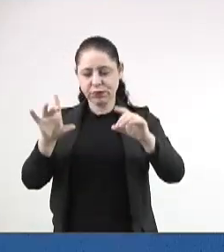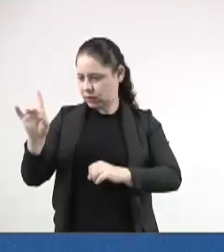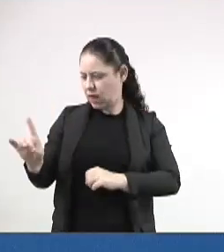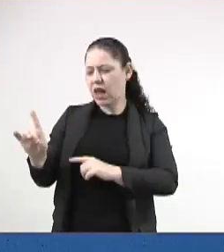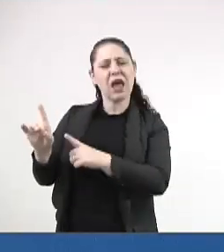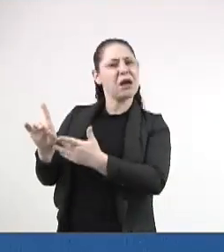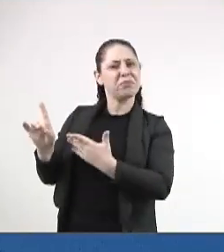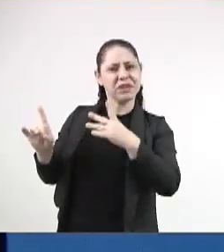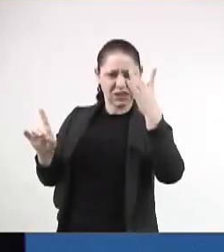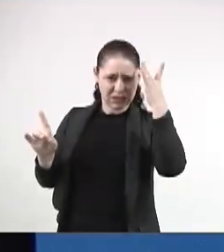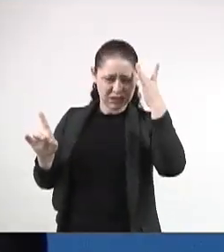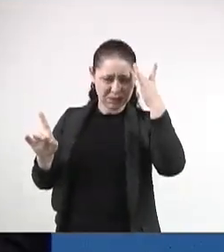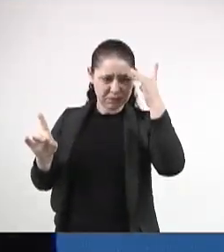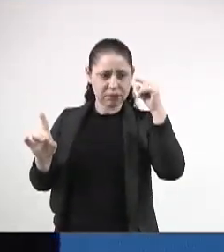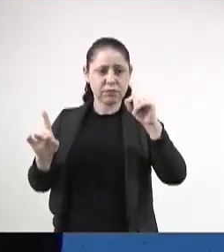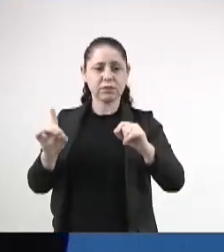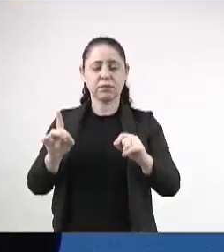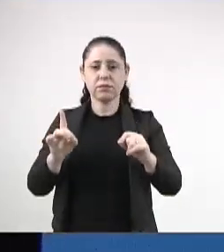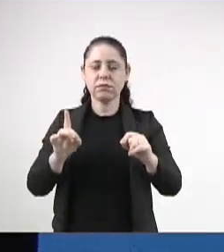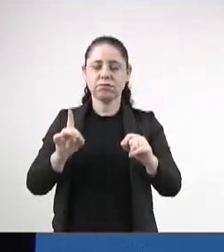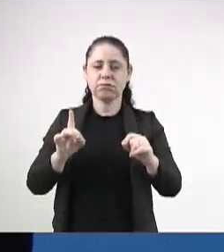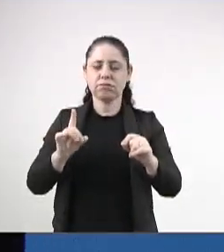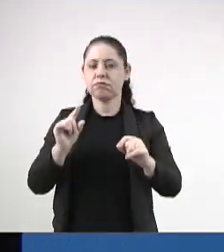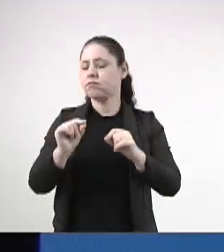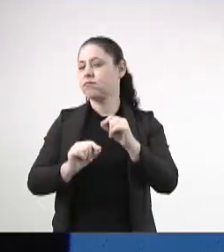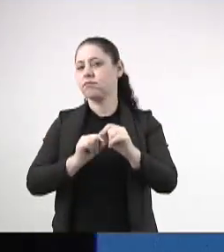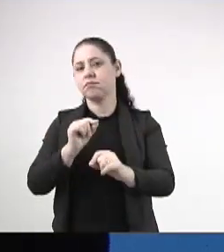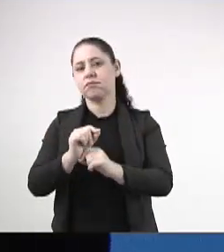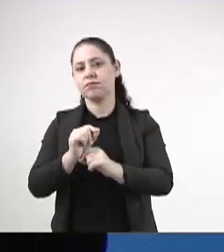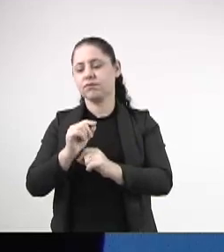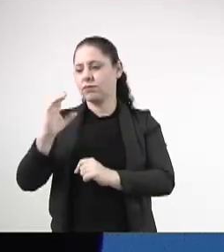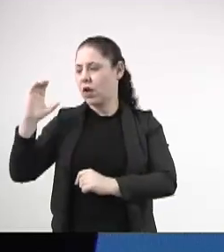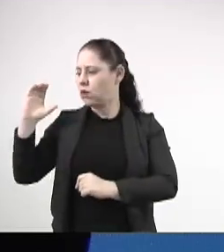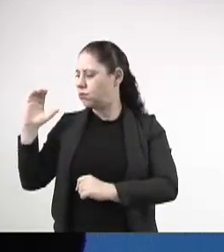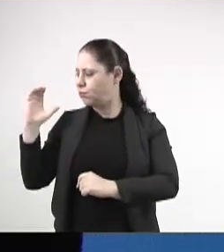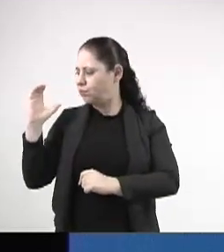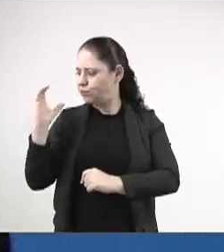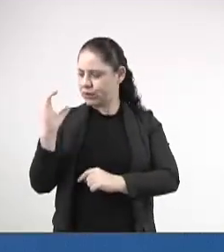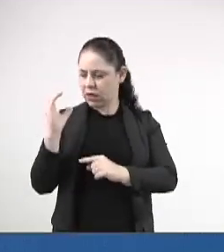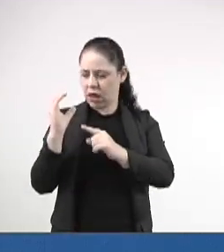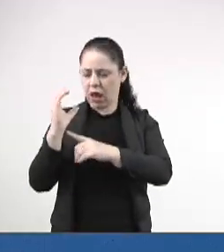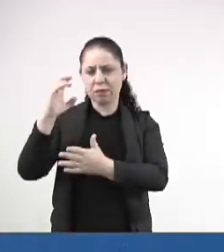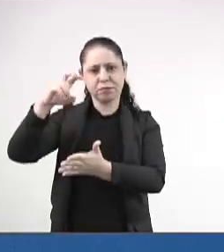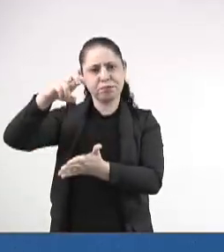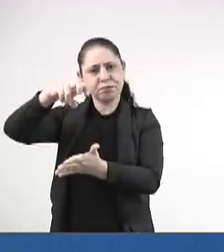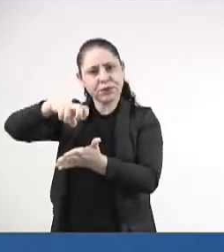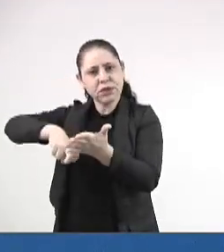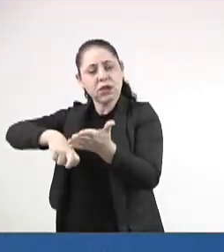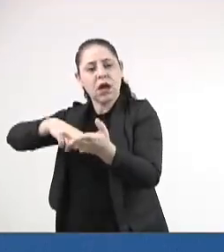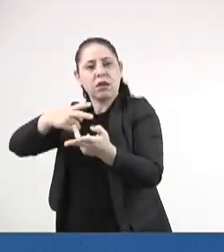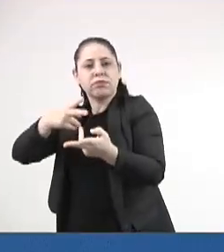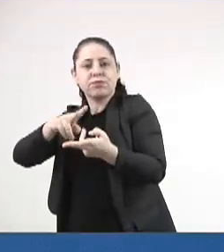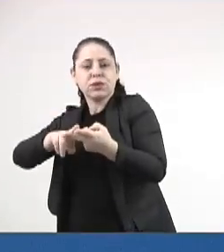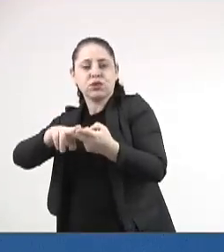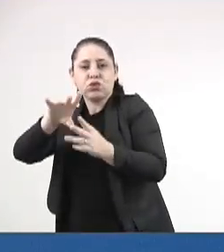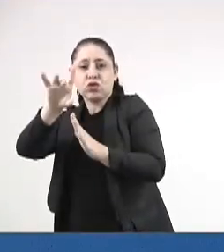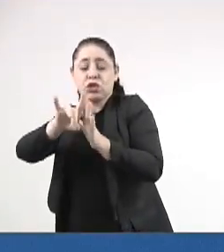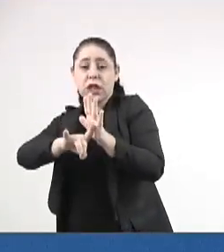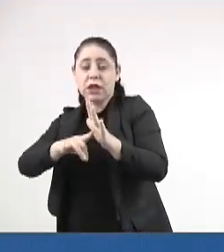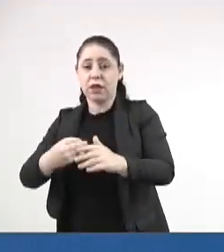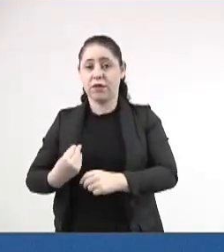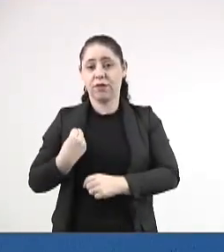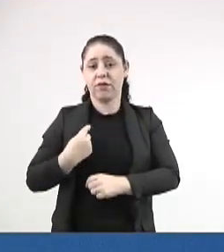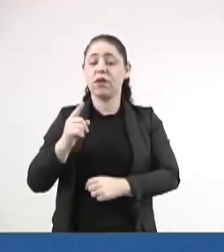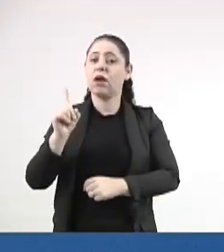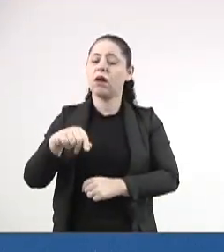pensamos. Colocar na mesma esteira o estuprador ou a punibilidade do estuprador com o direito à vida